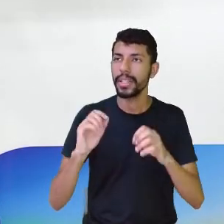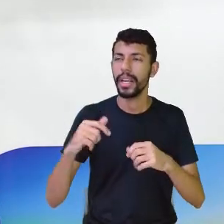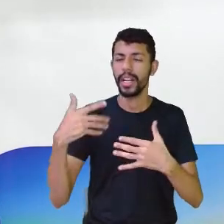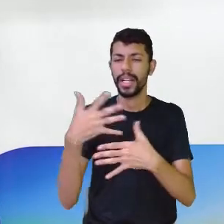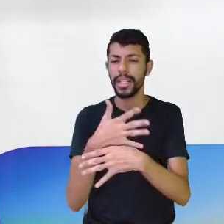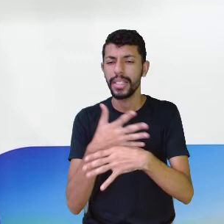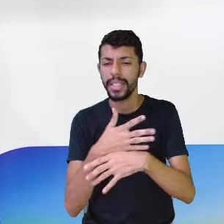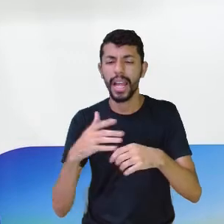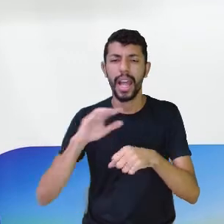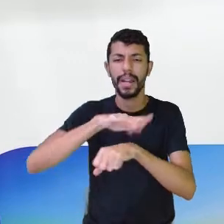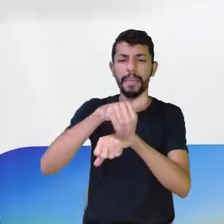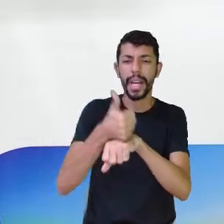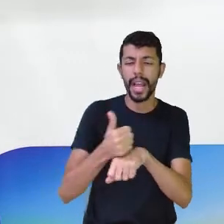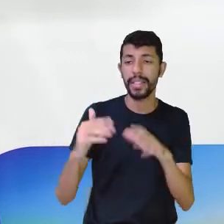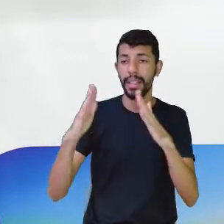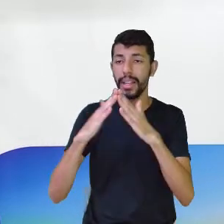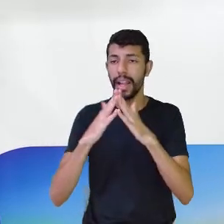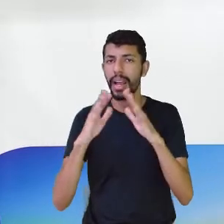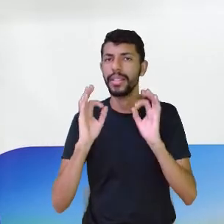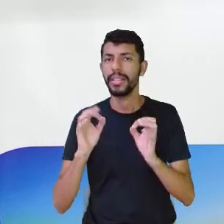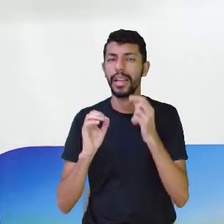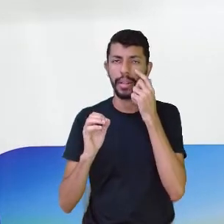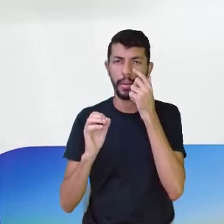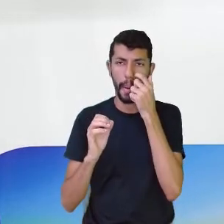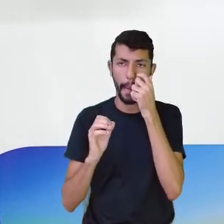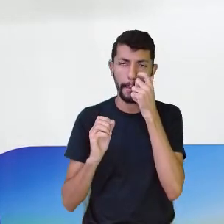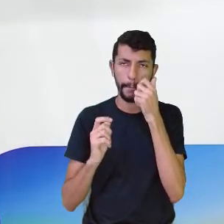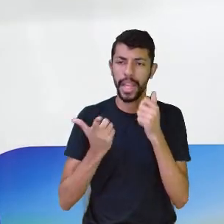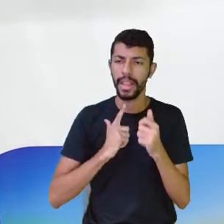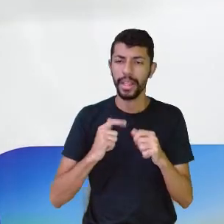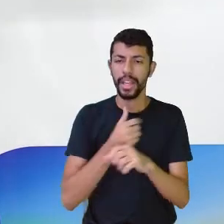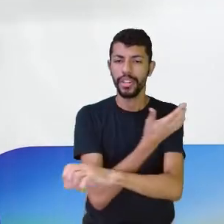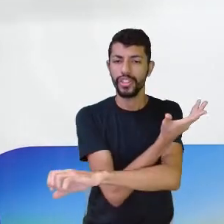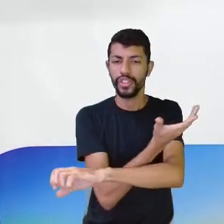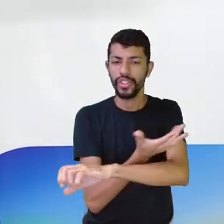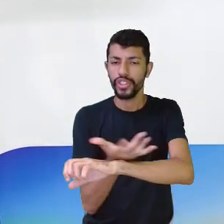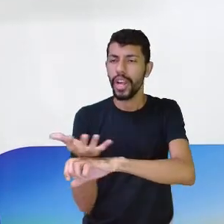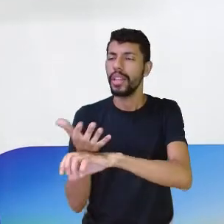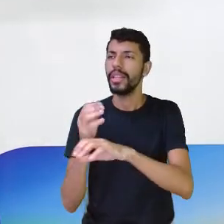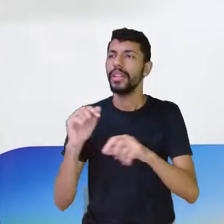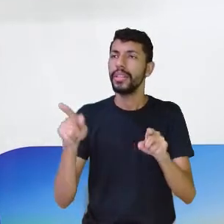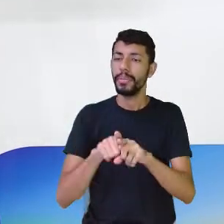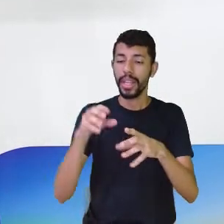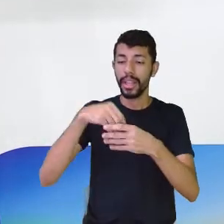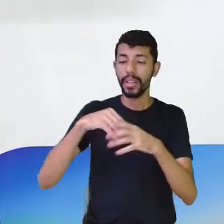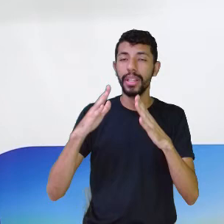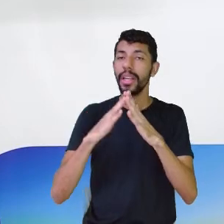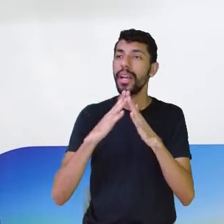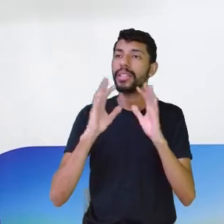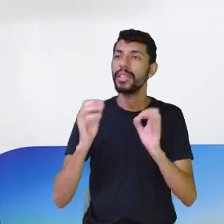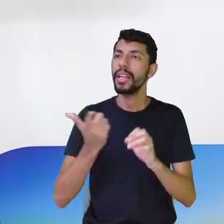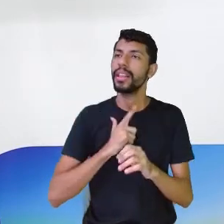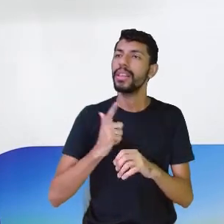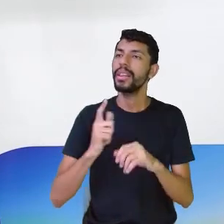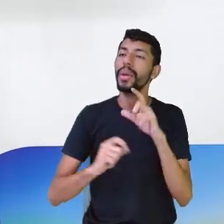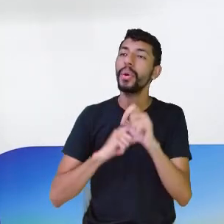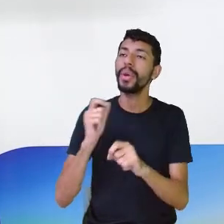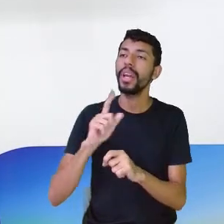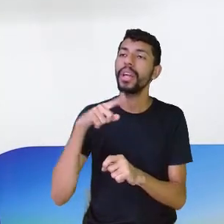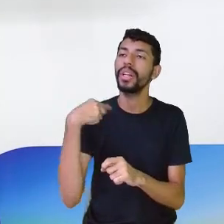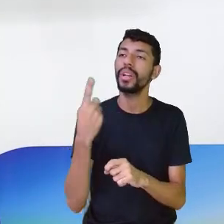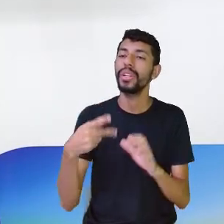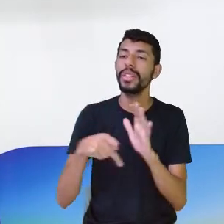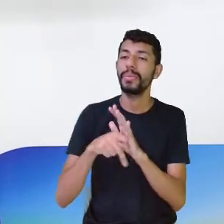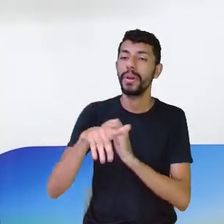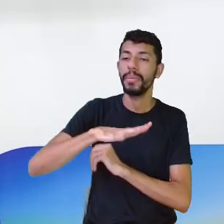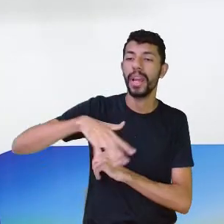nossa casa, se a gente tiver espaço, um jardim, até dentro de casa também, colocar ali, né? Deixar aí termos a nossa